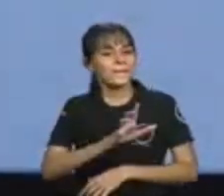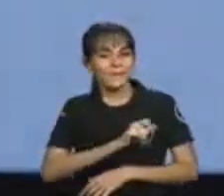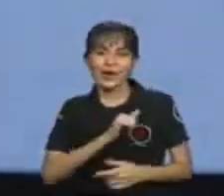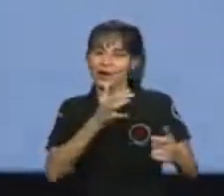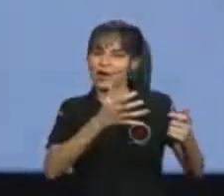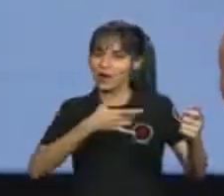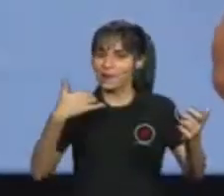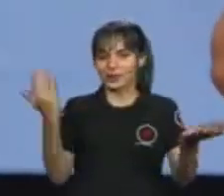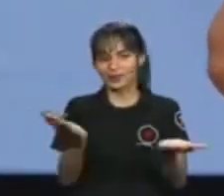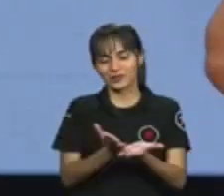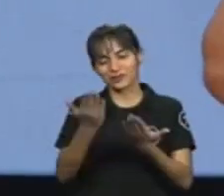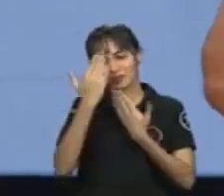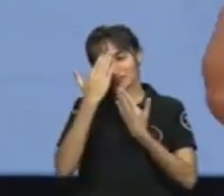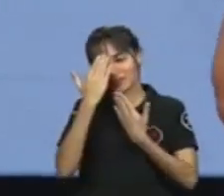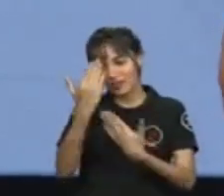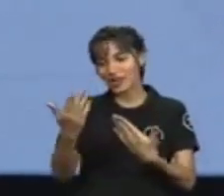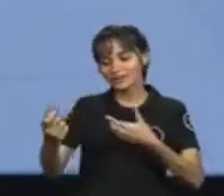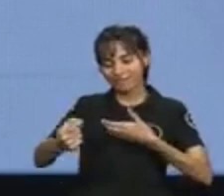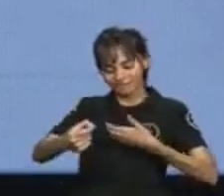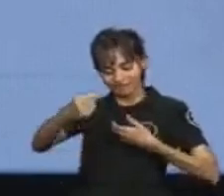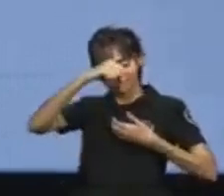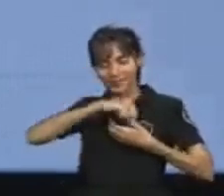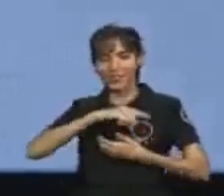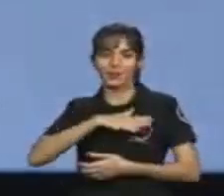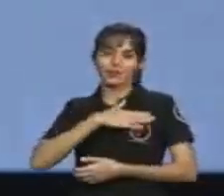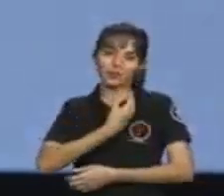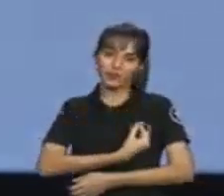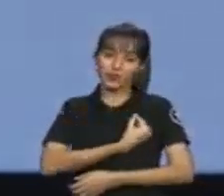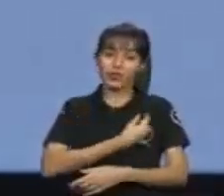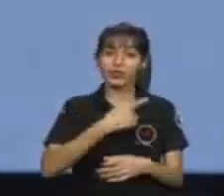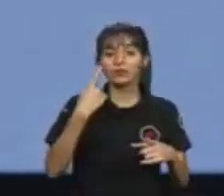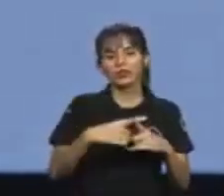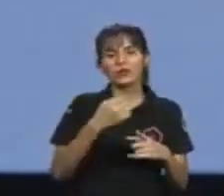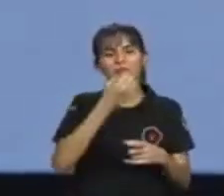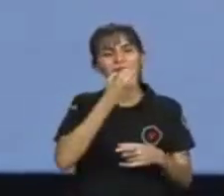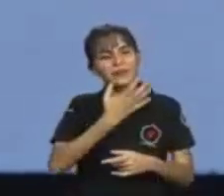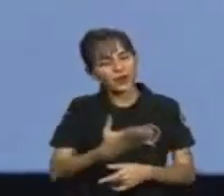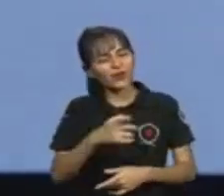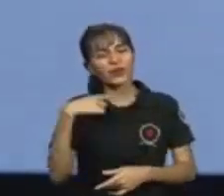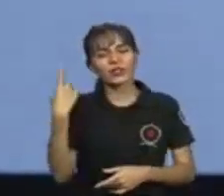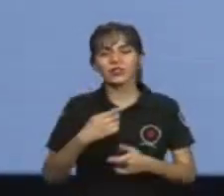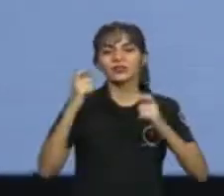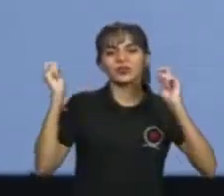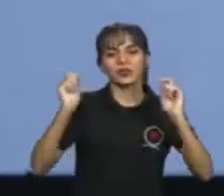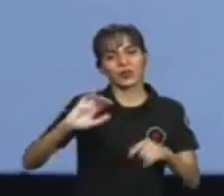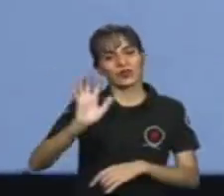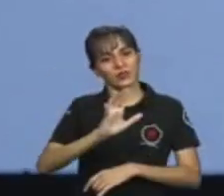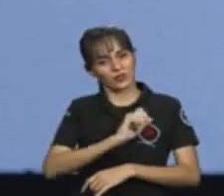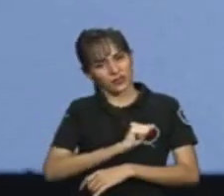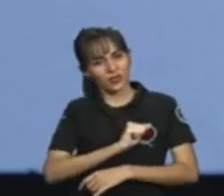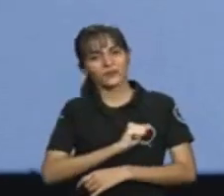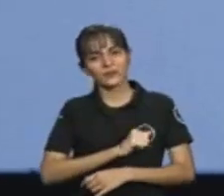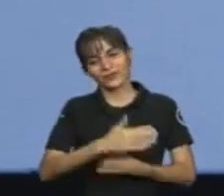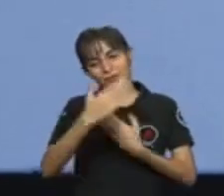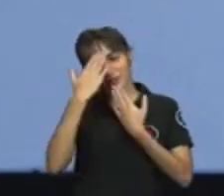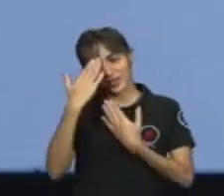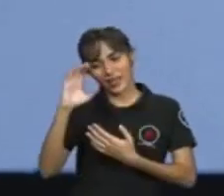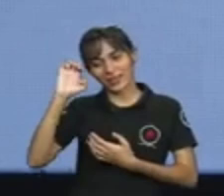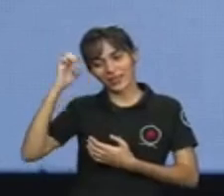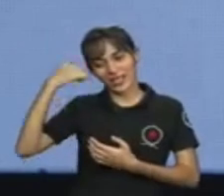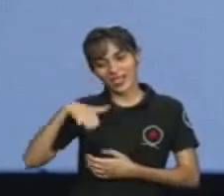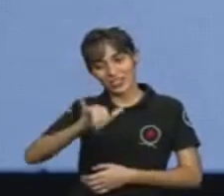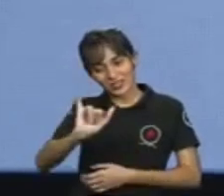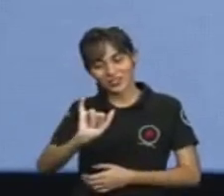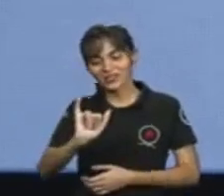Obrigada para a senhora ter plantado essa semente na minha vida, porque é tão bom a gente poder adorar. Obrigada, Estela. Amo você